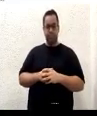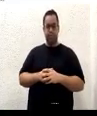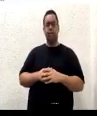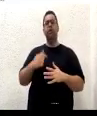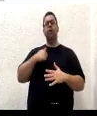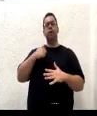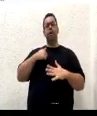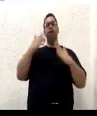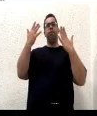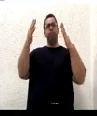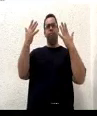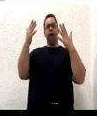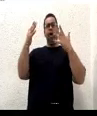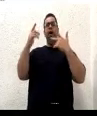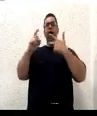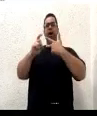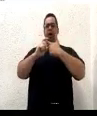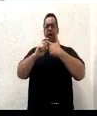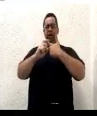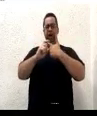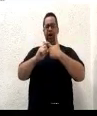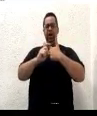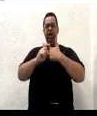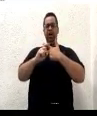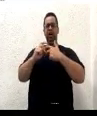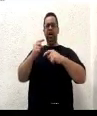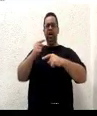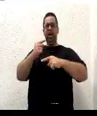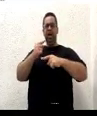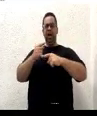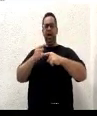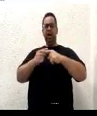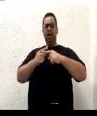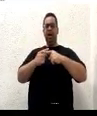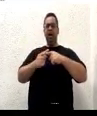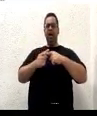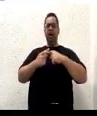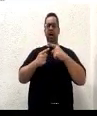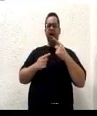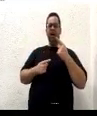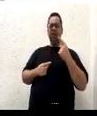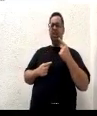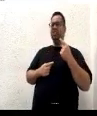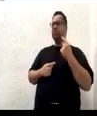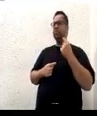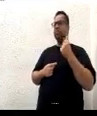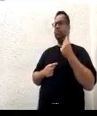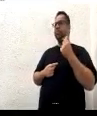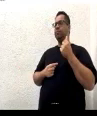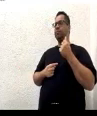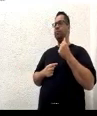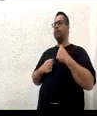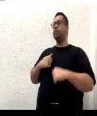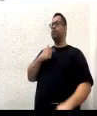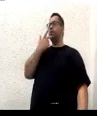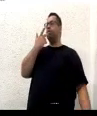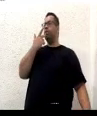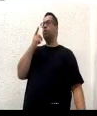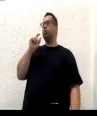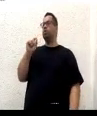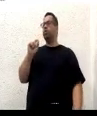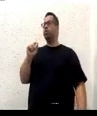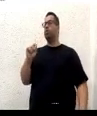Parabenizar o executivo aí, que tem um... Não vamos falar de valores de carnaval, hein? Vamos falar que foi uma